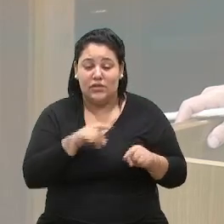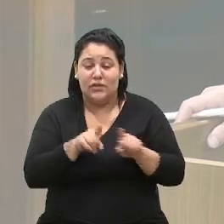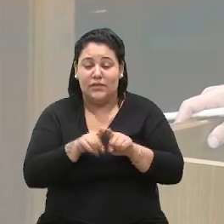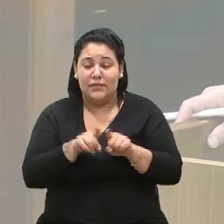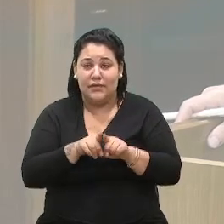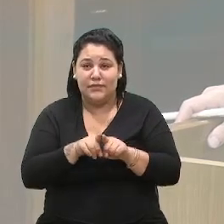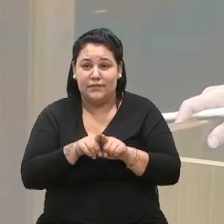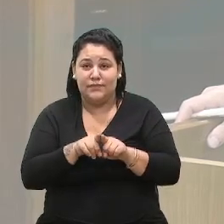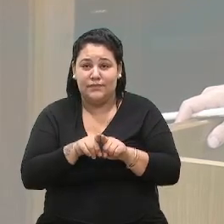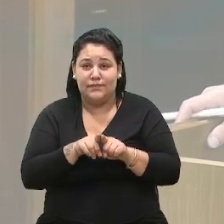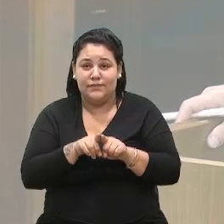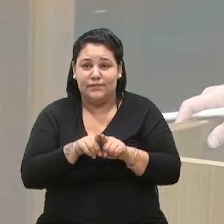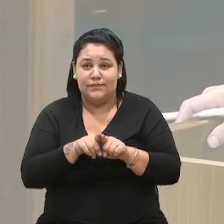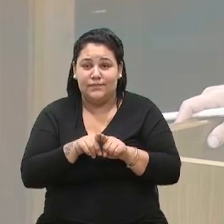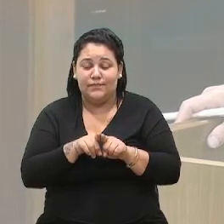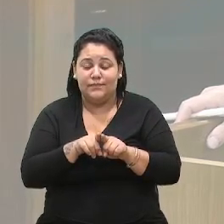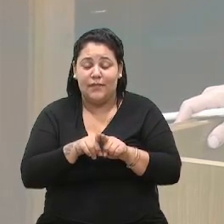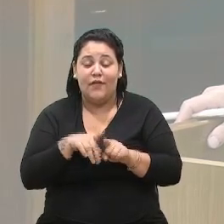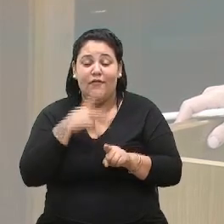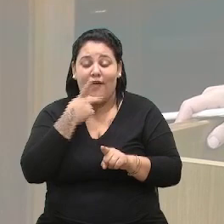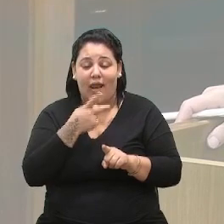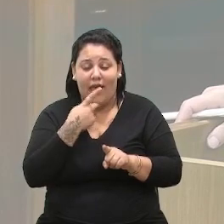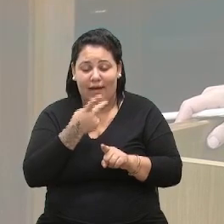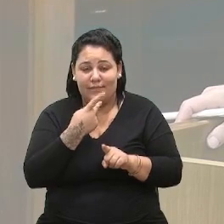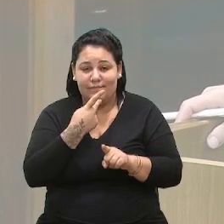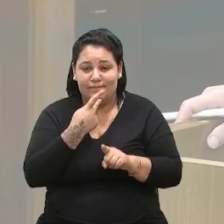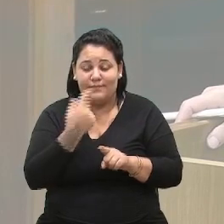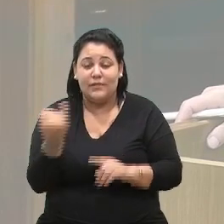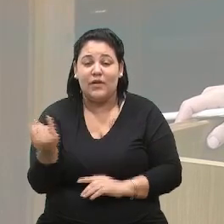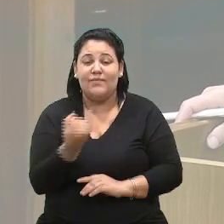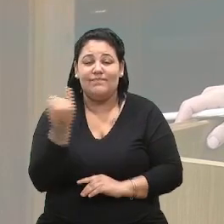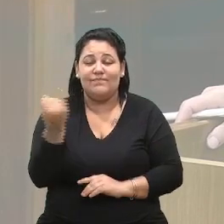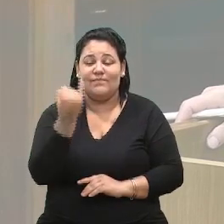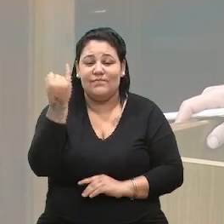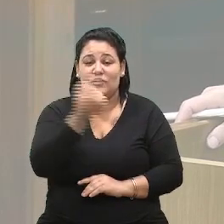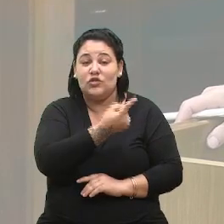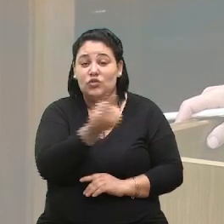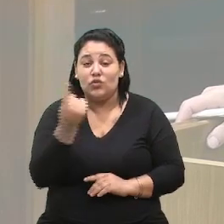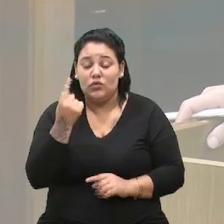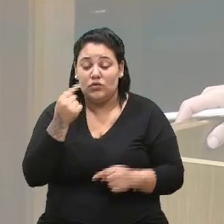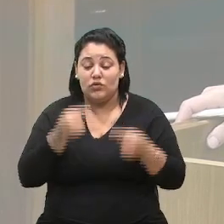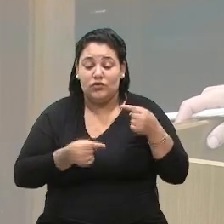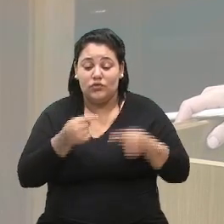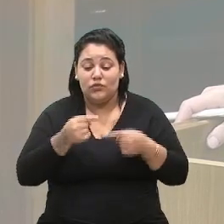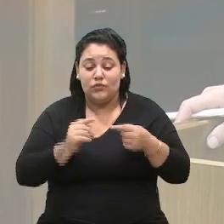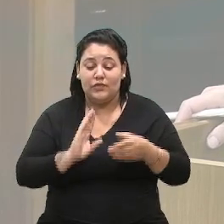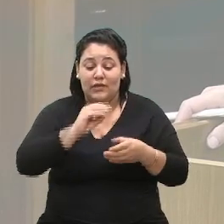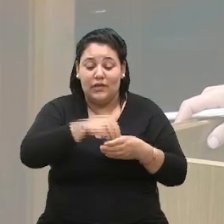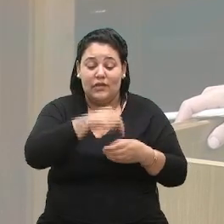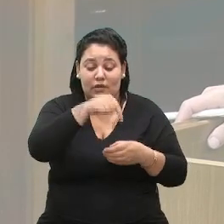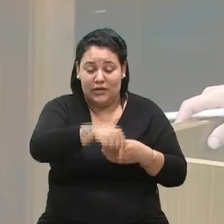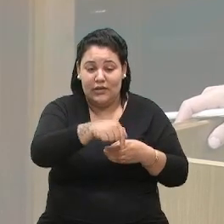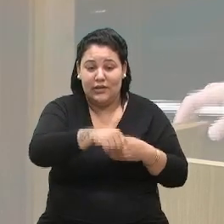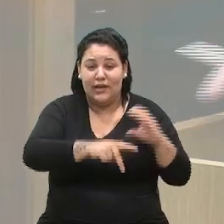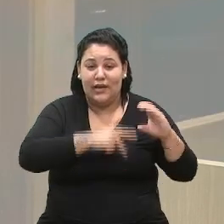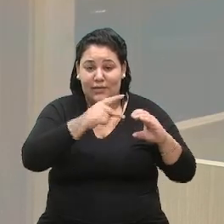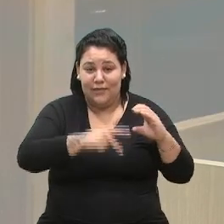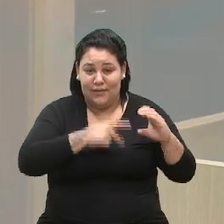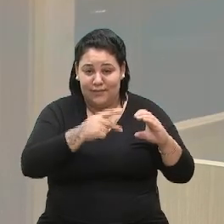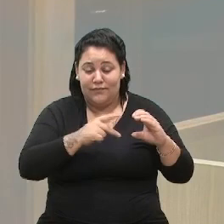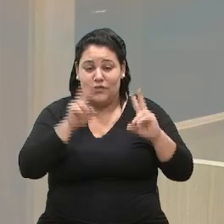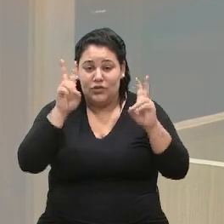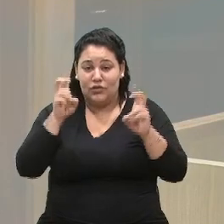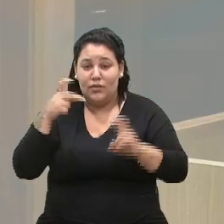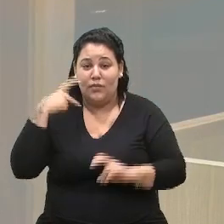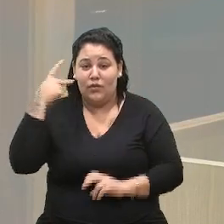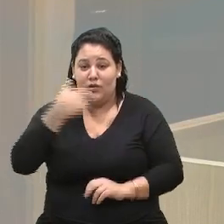evidenciar do quanto é importante quando nós debatemos aqui políticas públicas, principalmente no